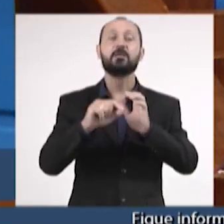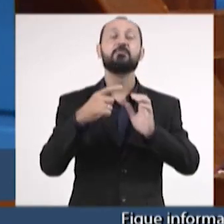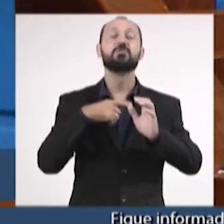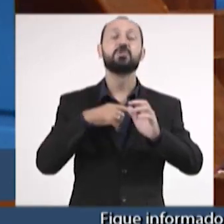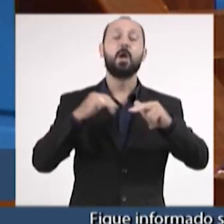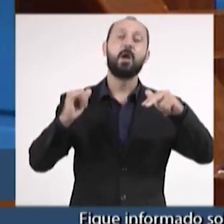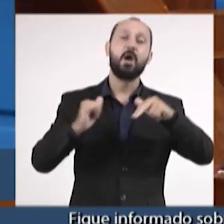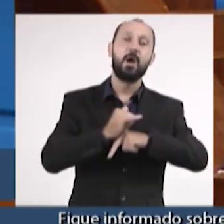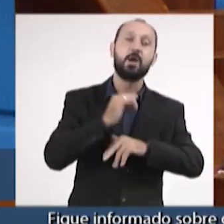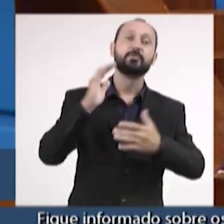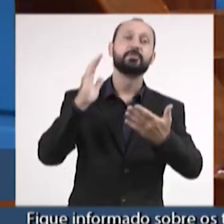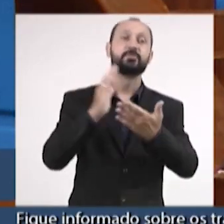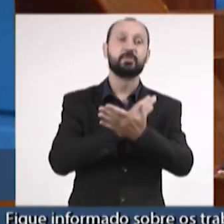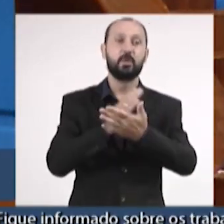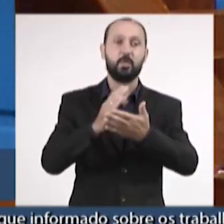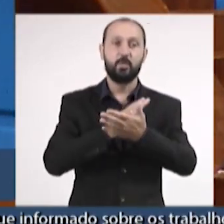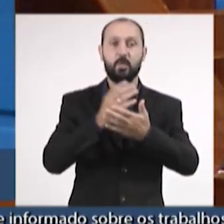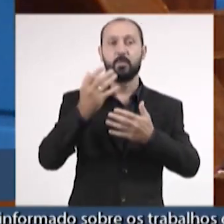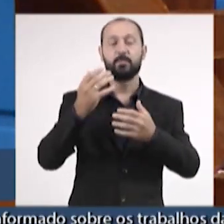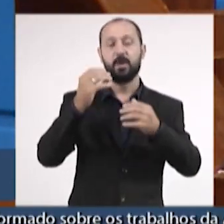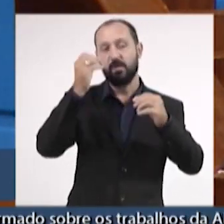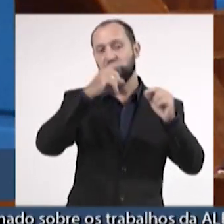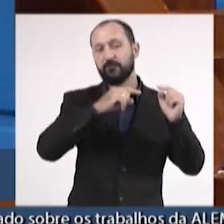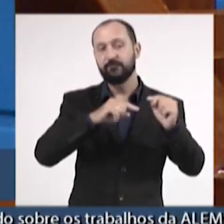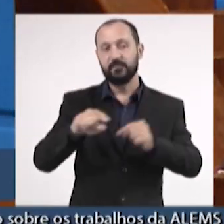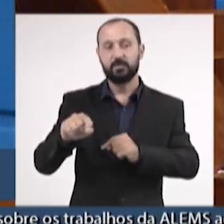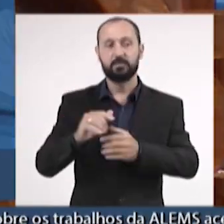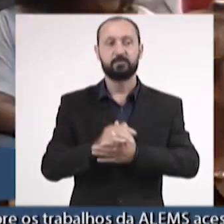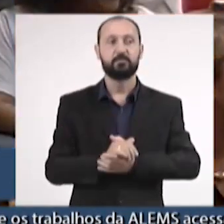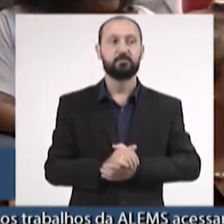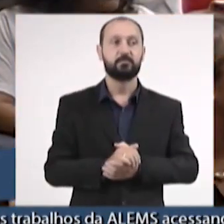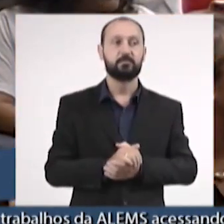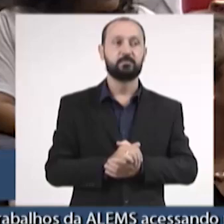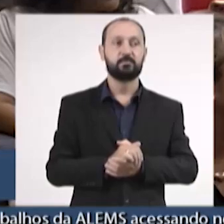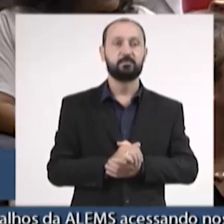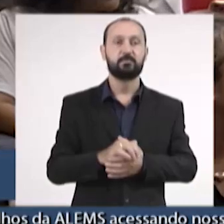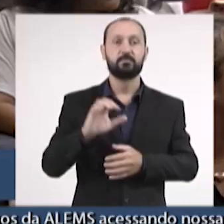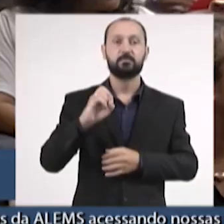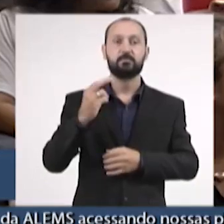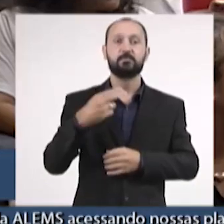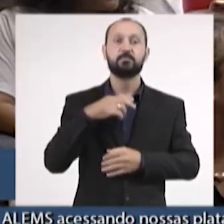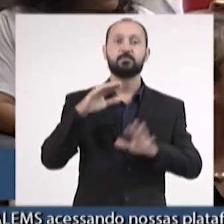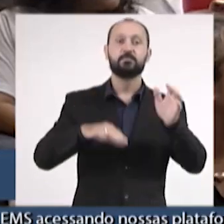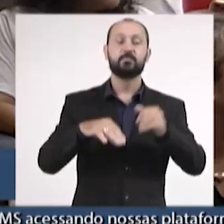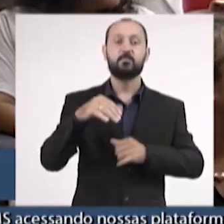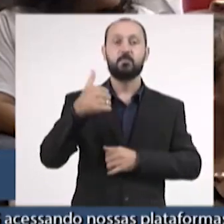vítima de algum tipo de violência ou agressão, ou seja,